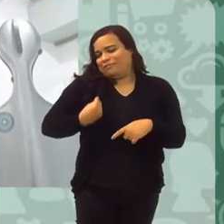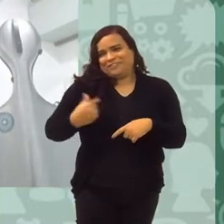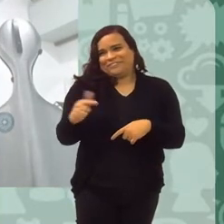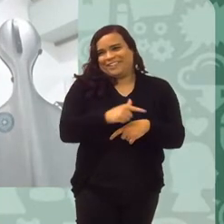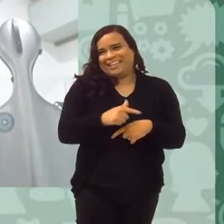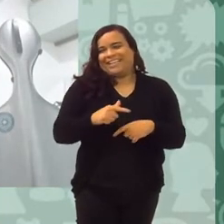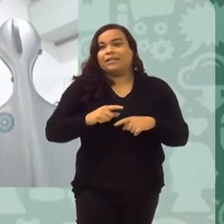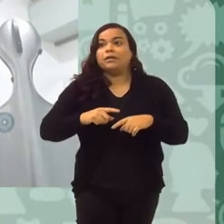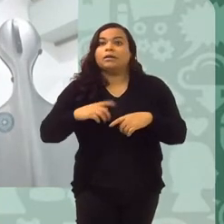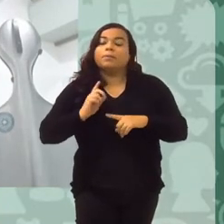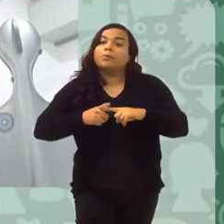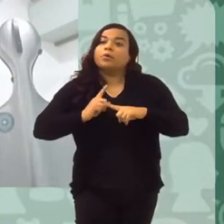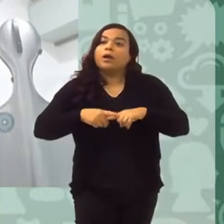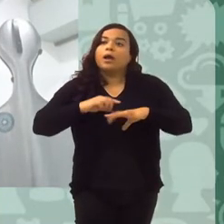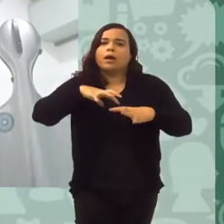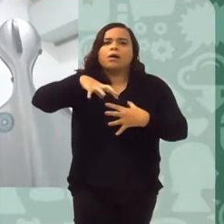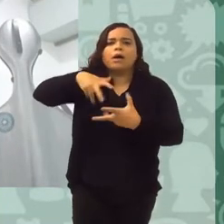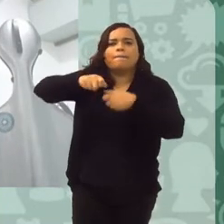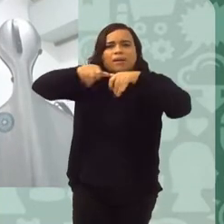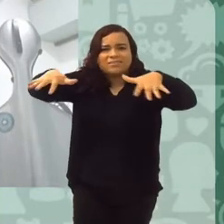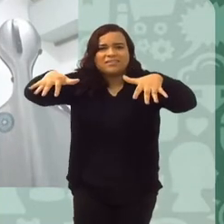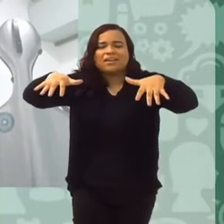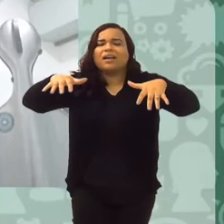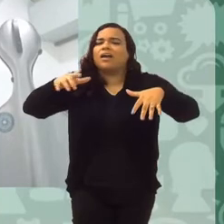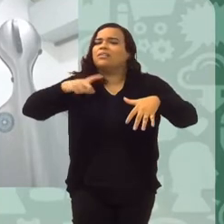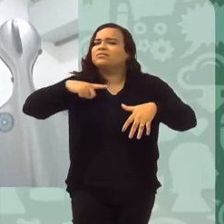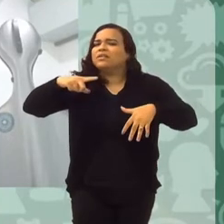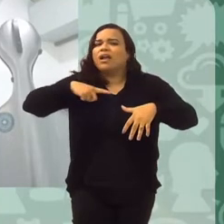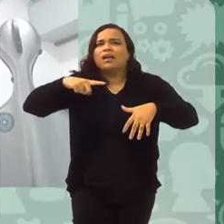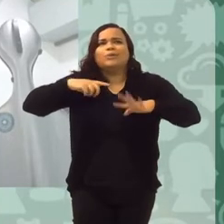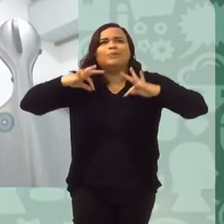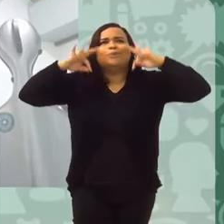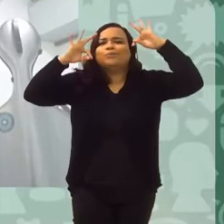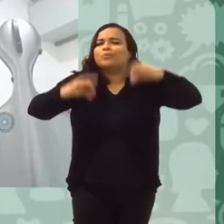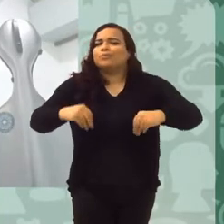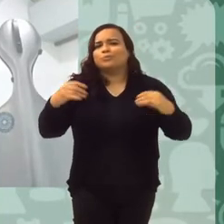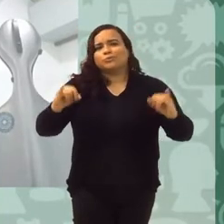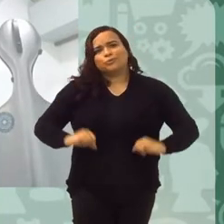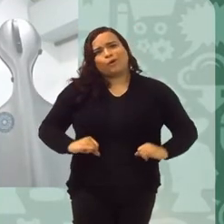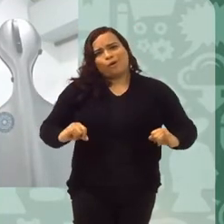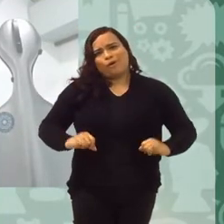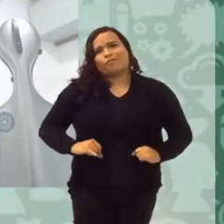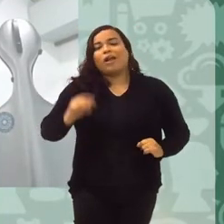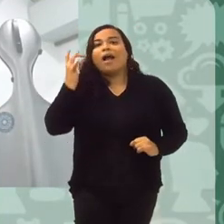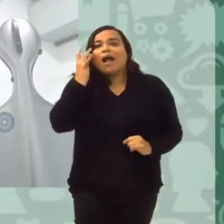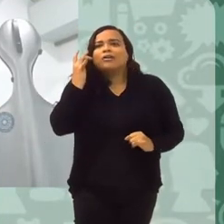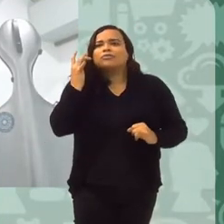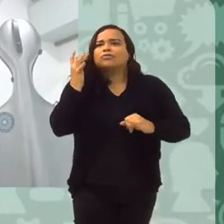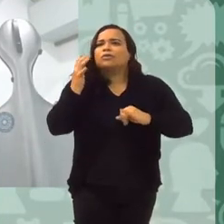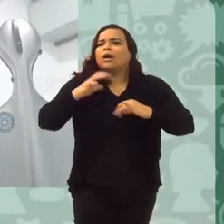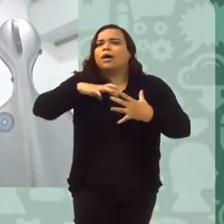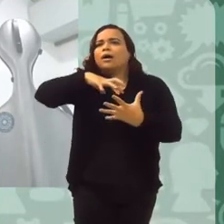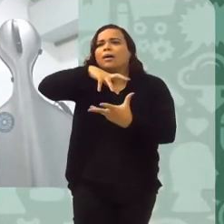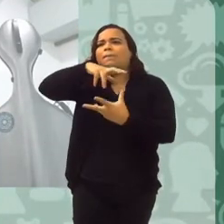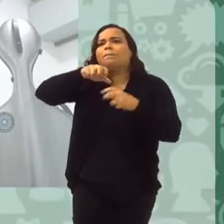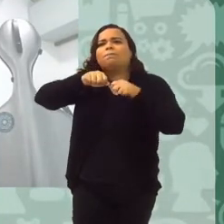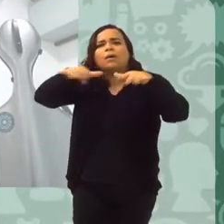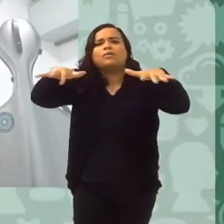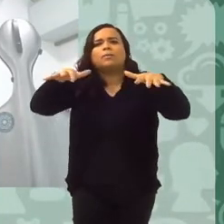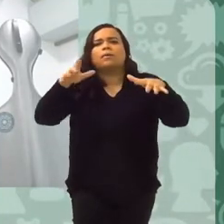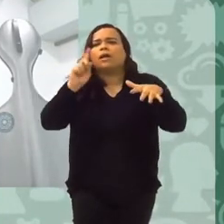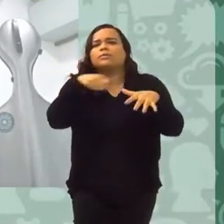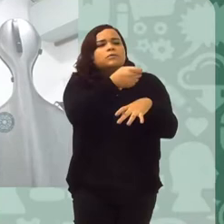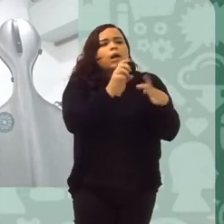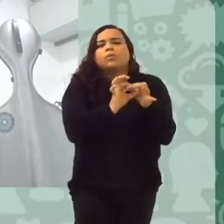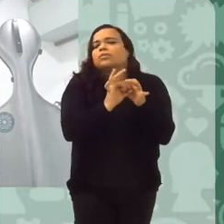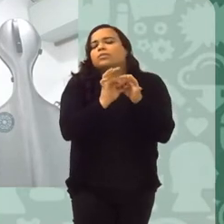disso. E a pandemia, ela afeta todos, todos. Eu acho a pandemia muito democrática, porque ela